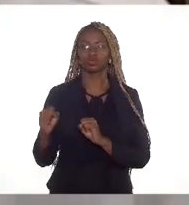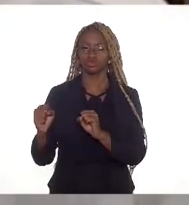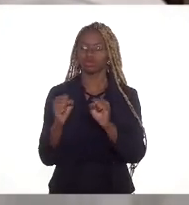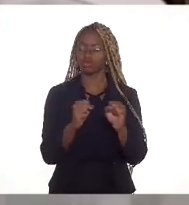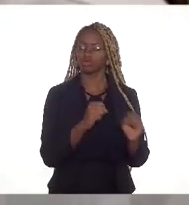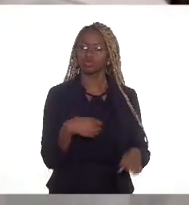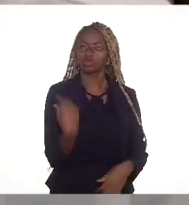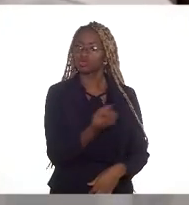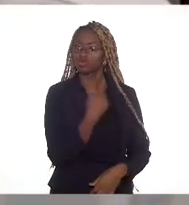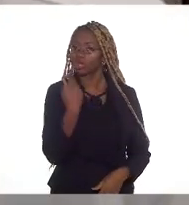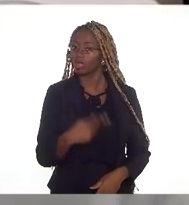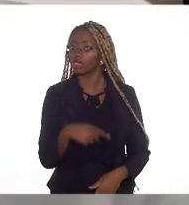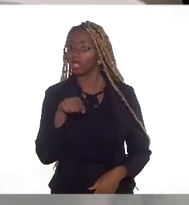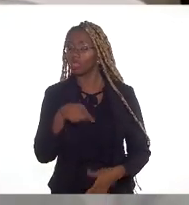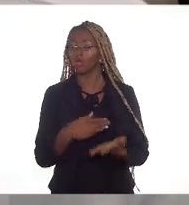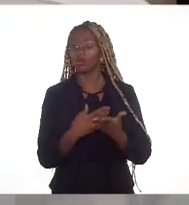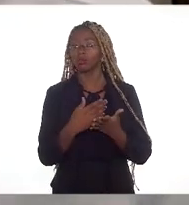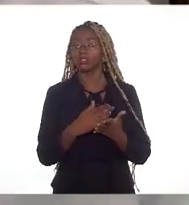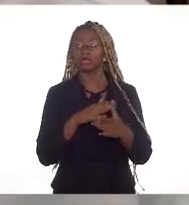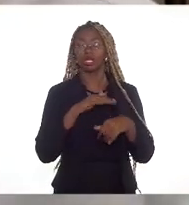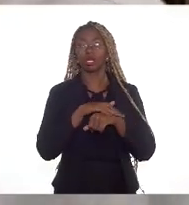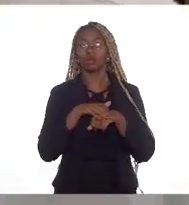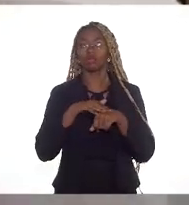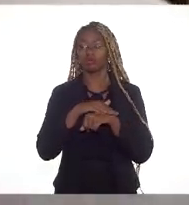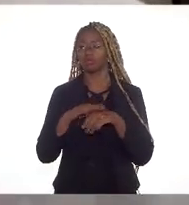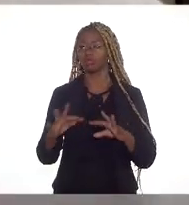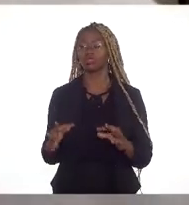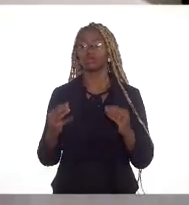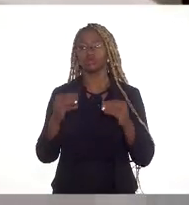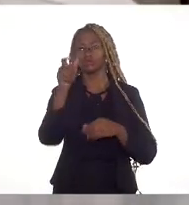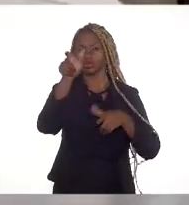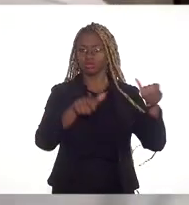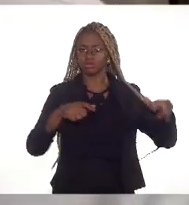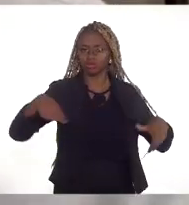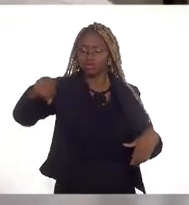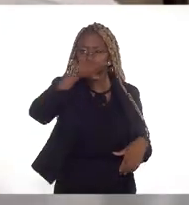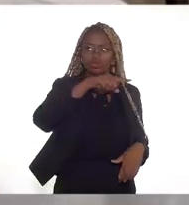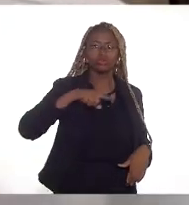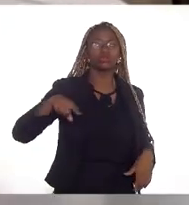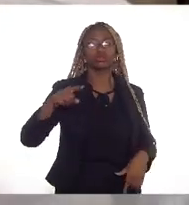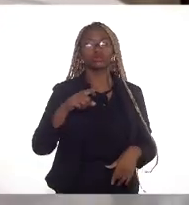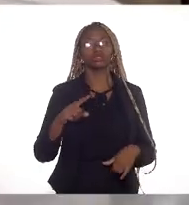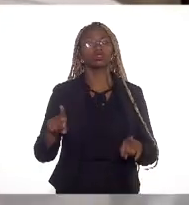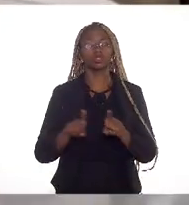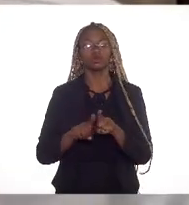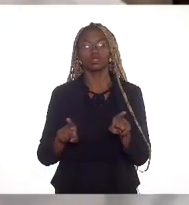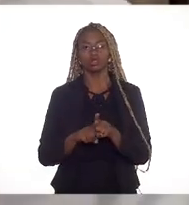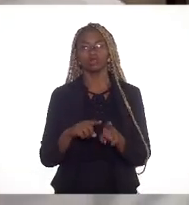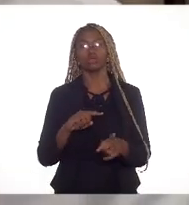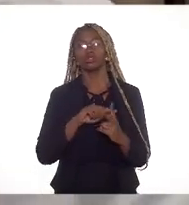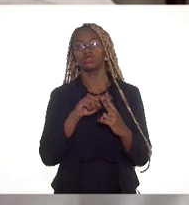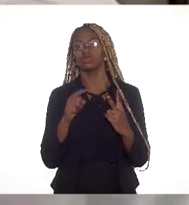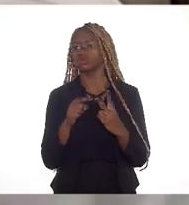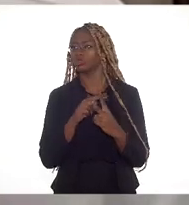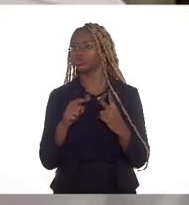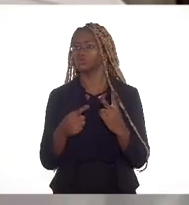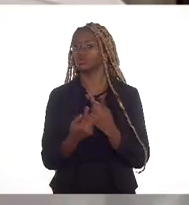daqui comecemos a conversar com todos os senhores e tendo dois aspectos